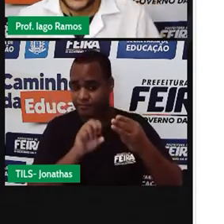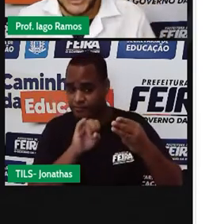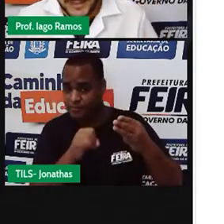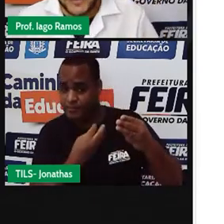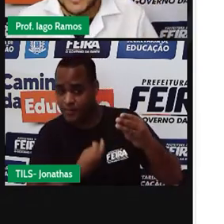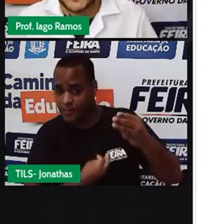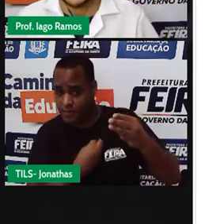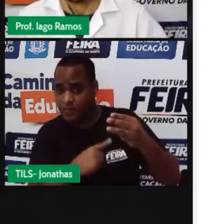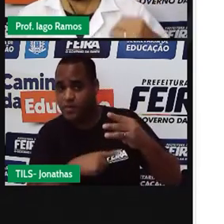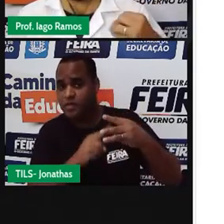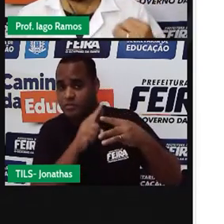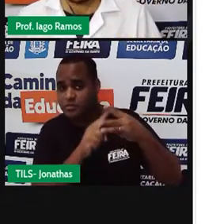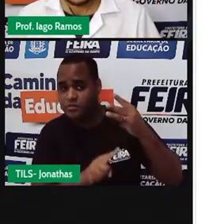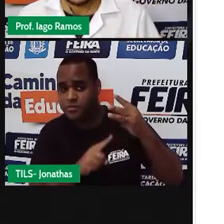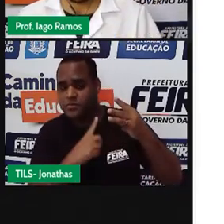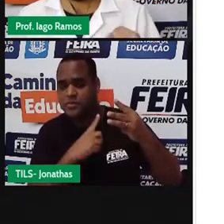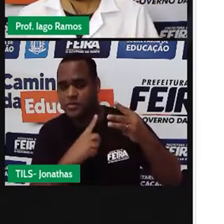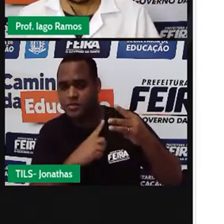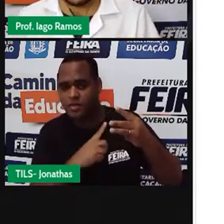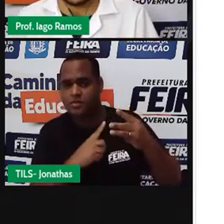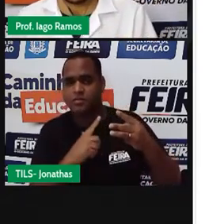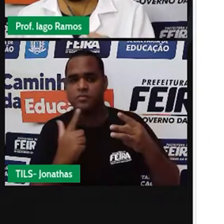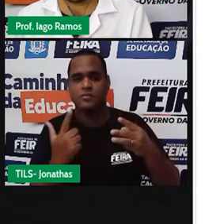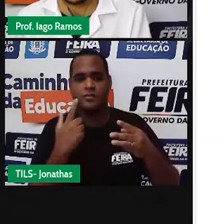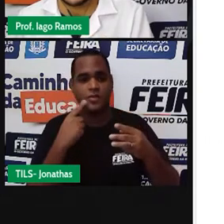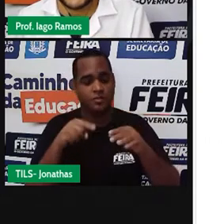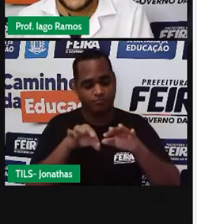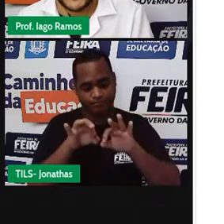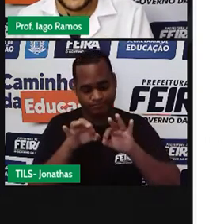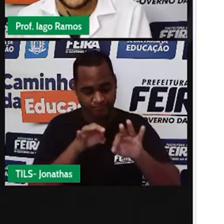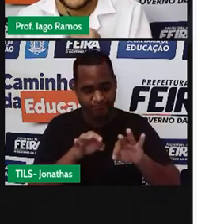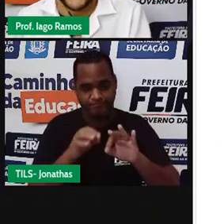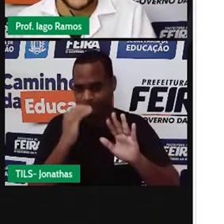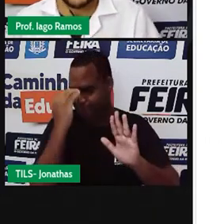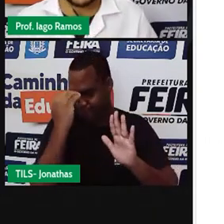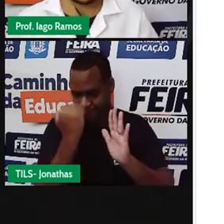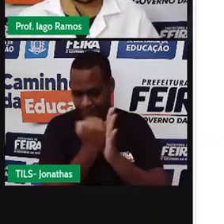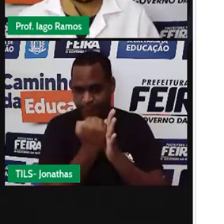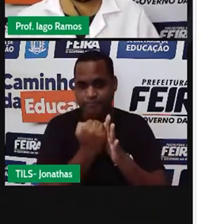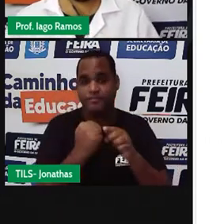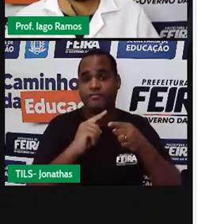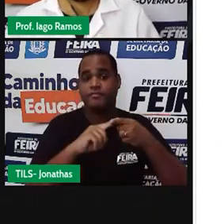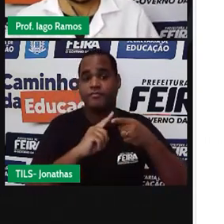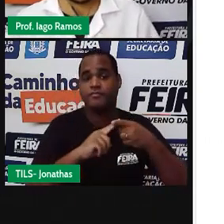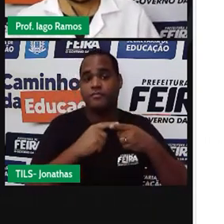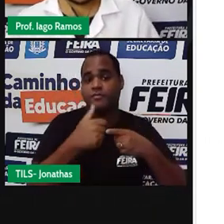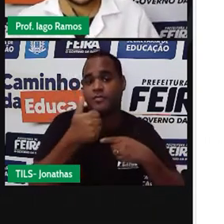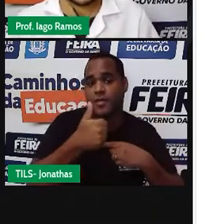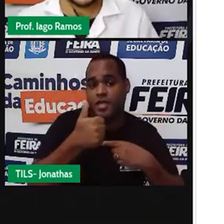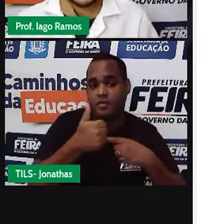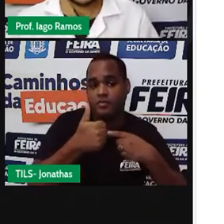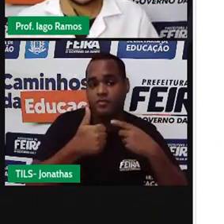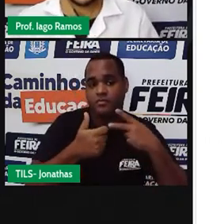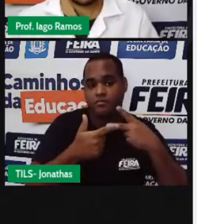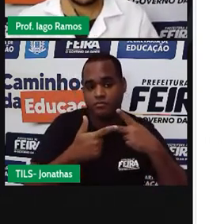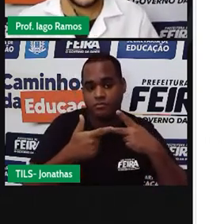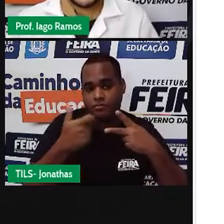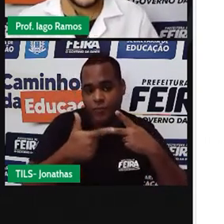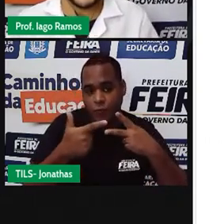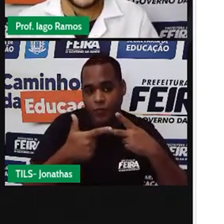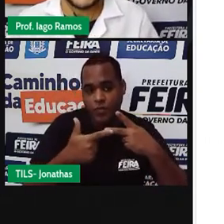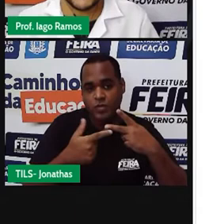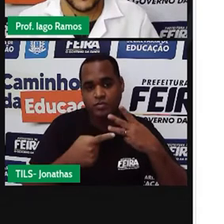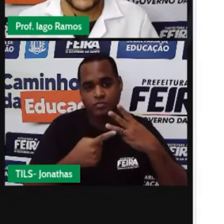os treinos siga uma ordem para resolver qual é a ordem se existirem